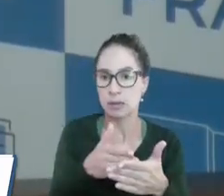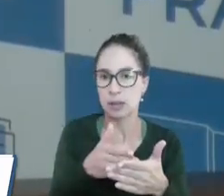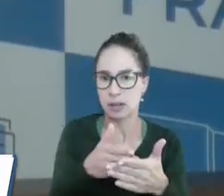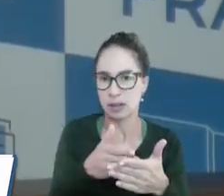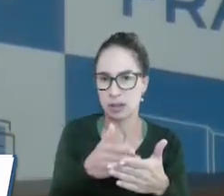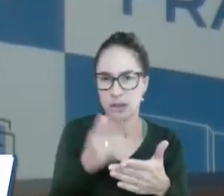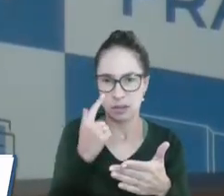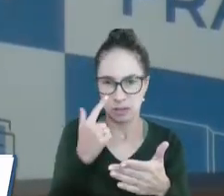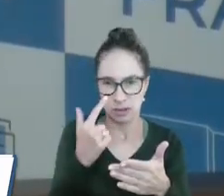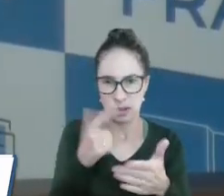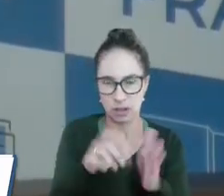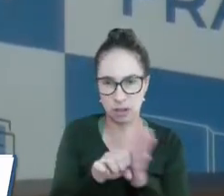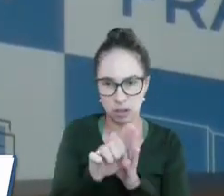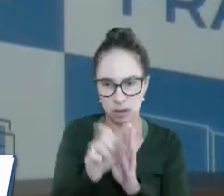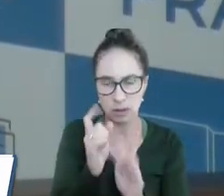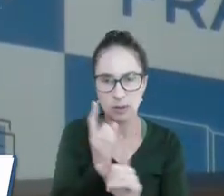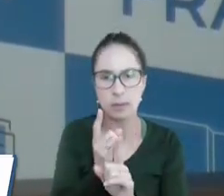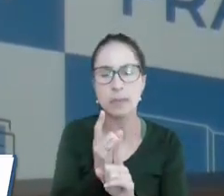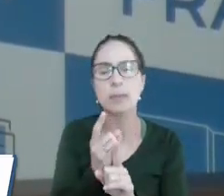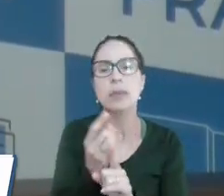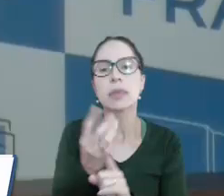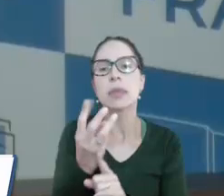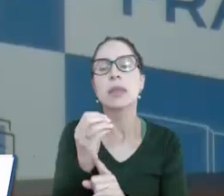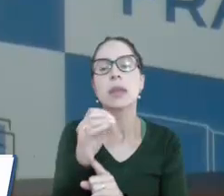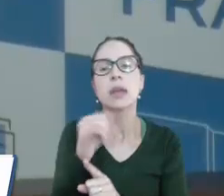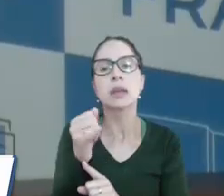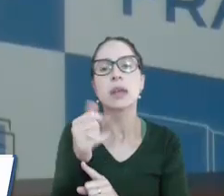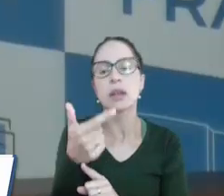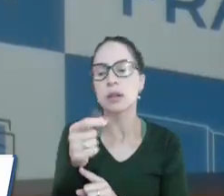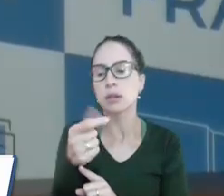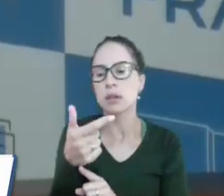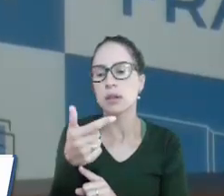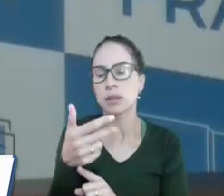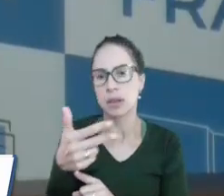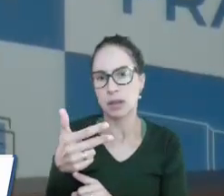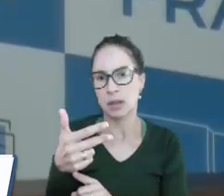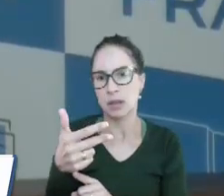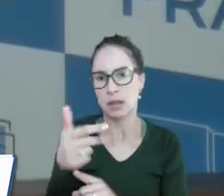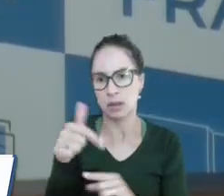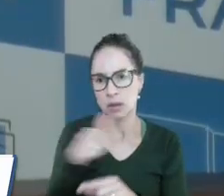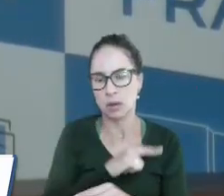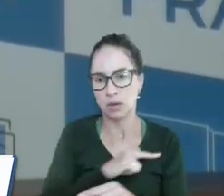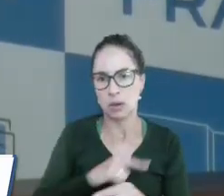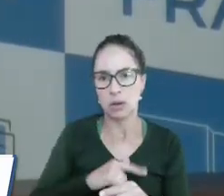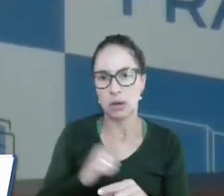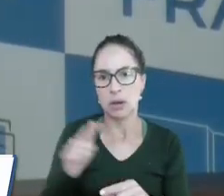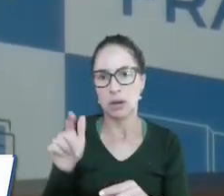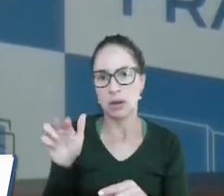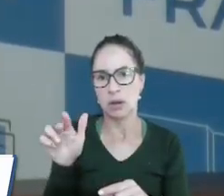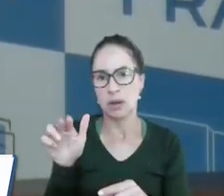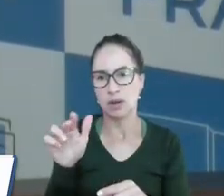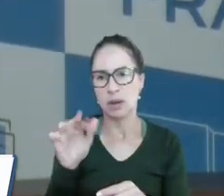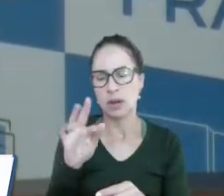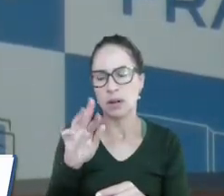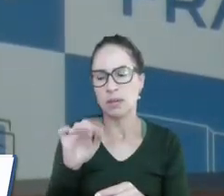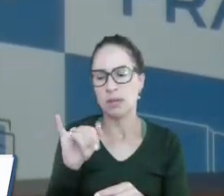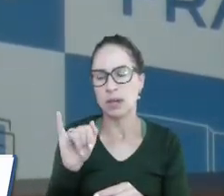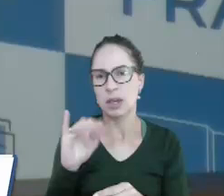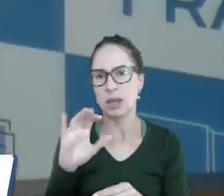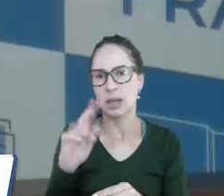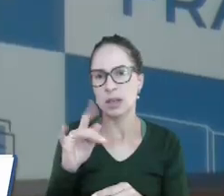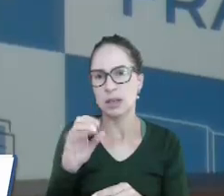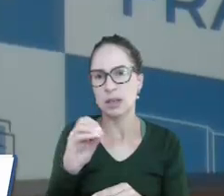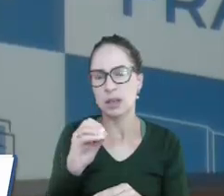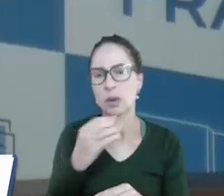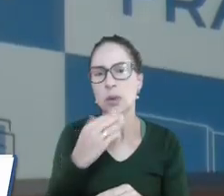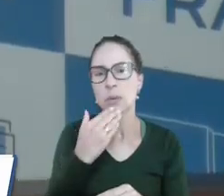Google verificar. Quando foi 30 de janeiro de 23, do atual governo, o irmão dele, o Frei Chico, é que pediu